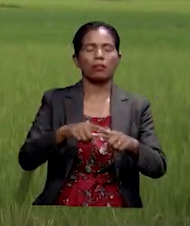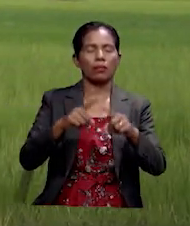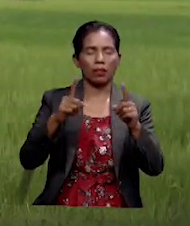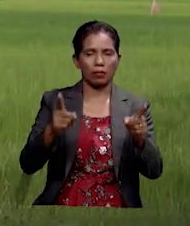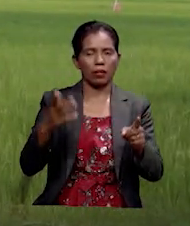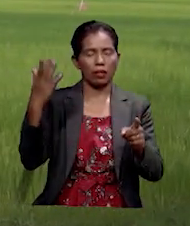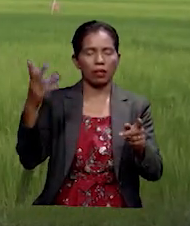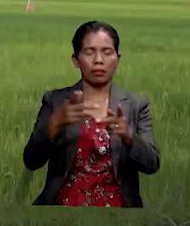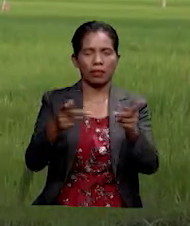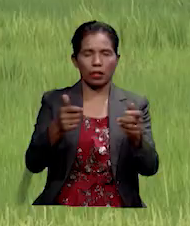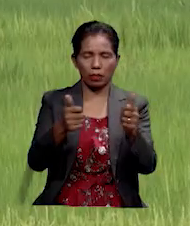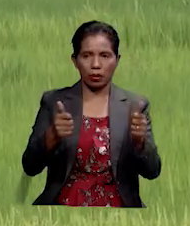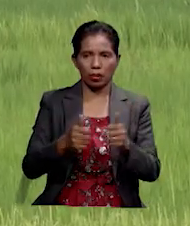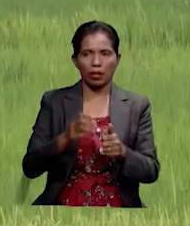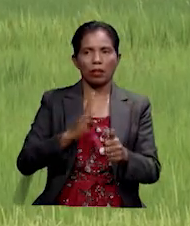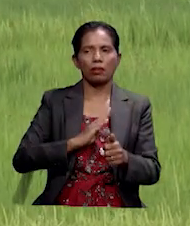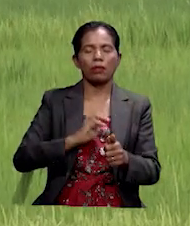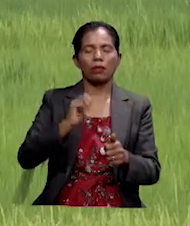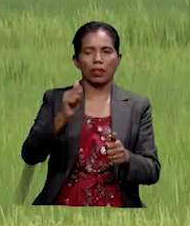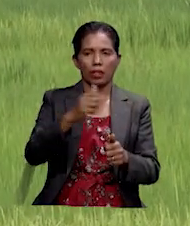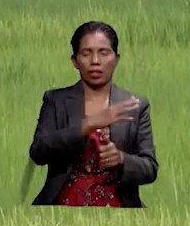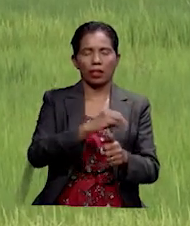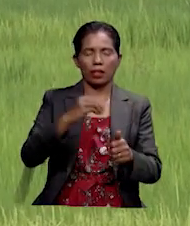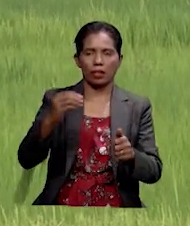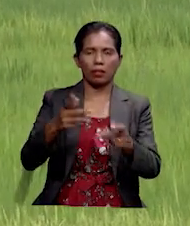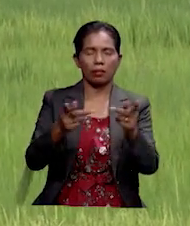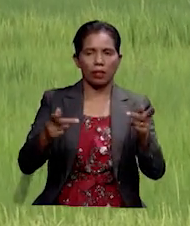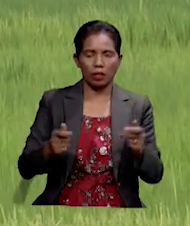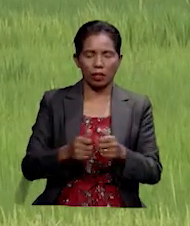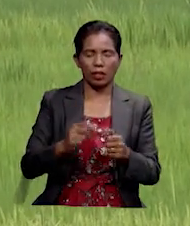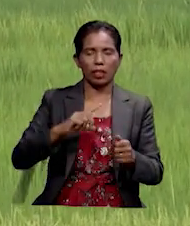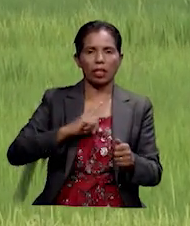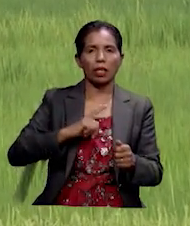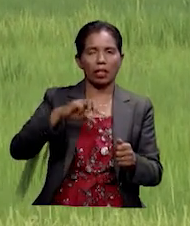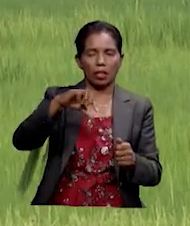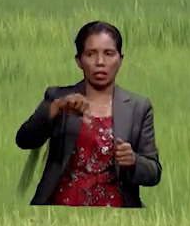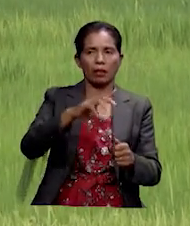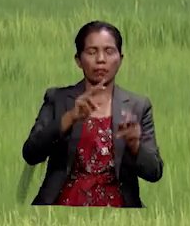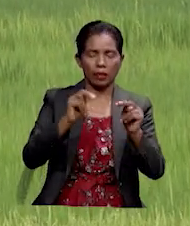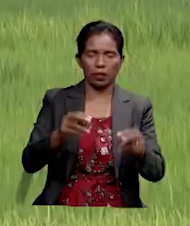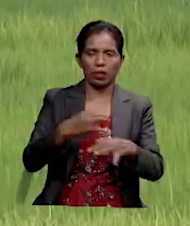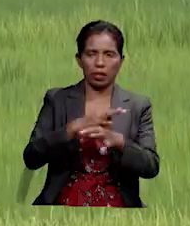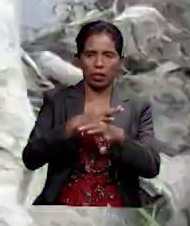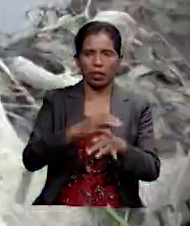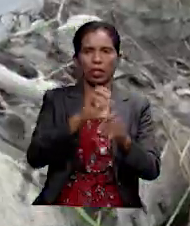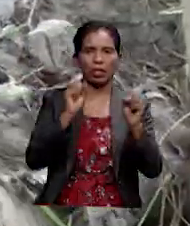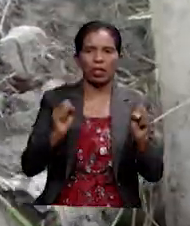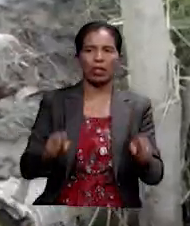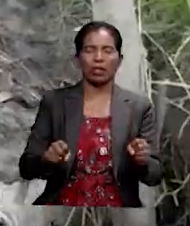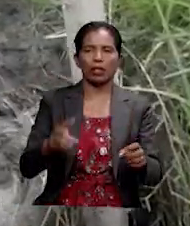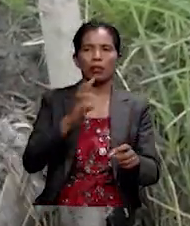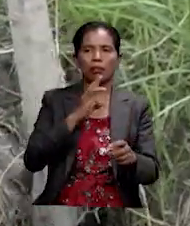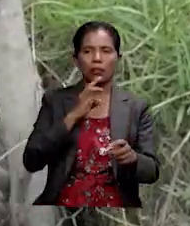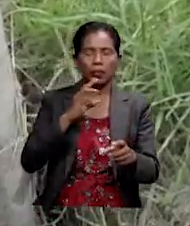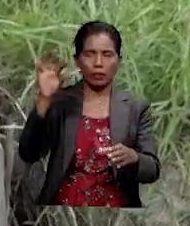mos posto administrativo bagia no suku lai surulai posto administrativo ke likai ne be precisa manutenção no ne be bele